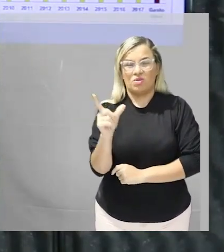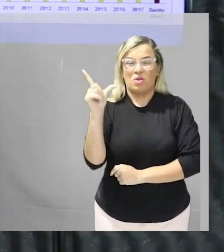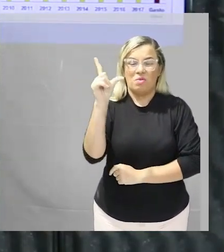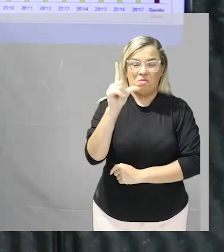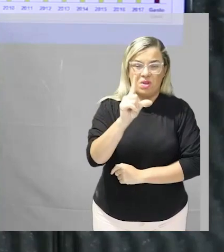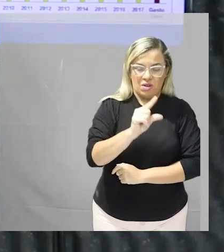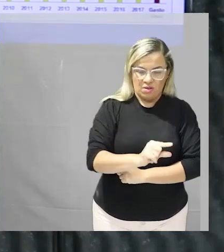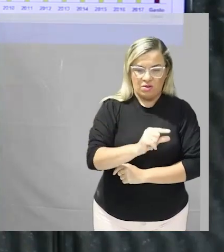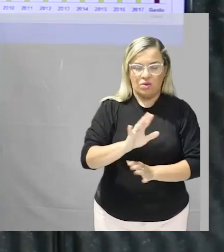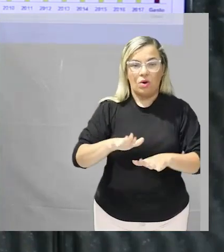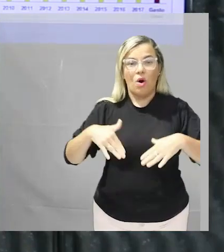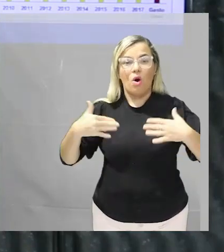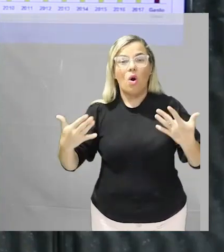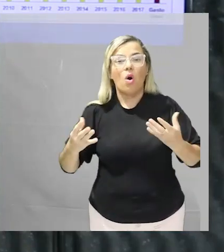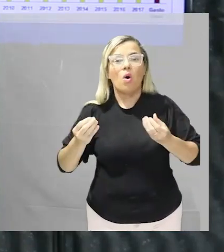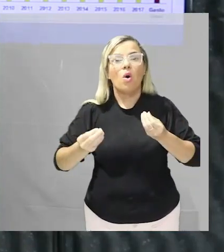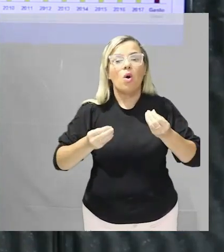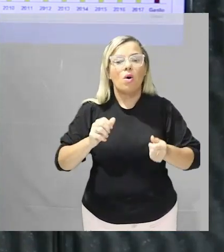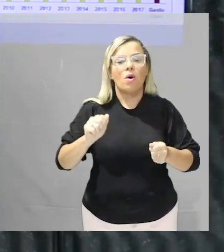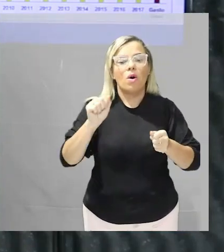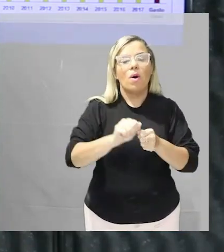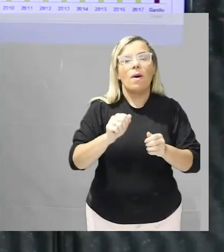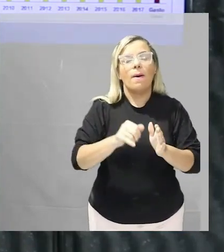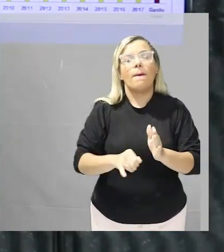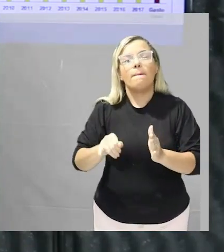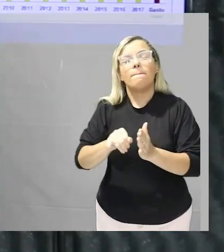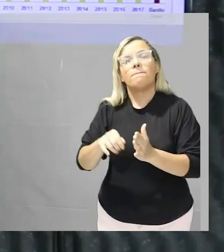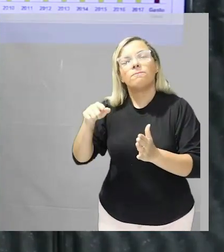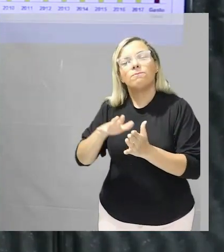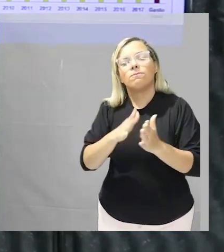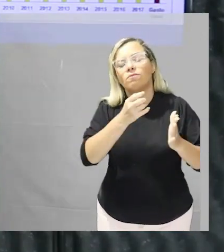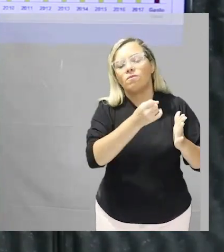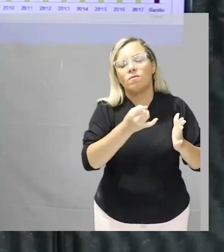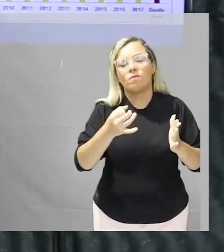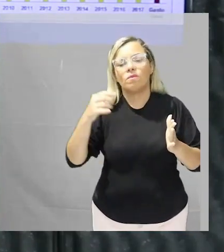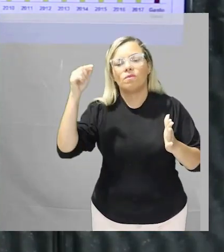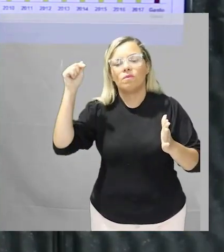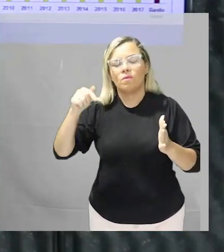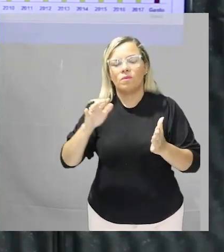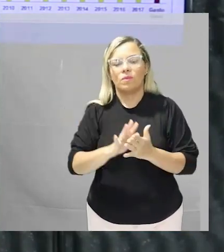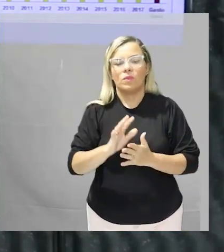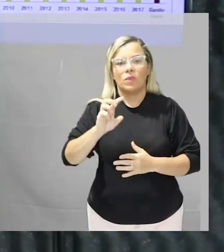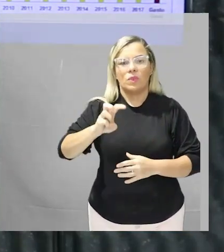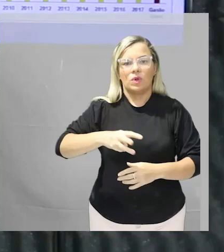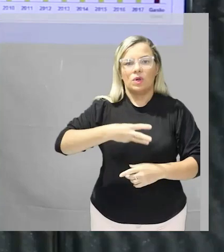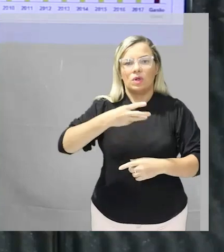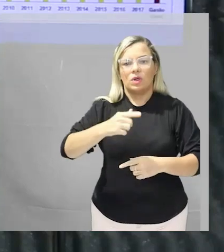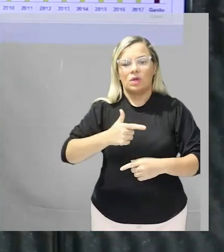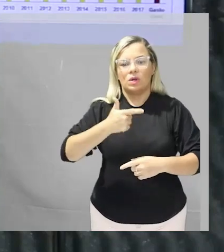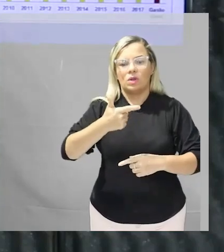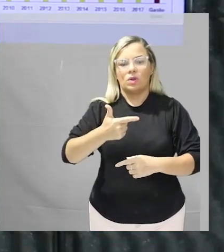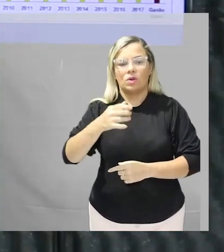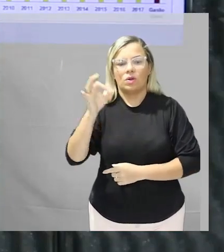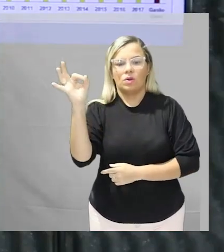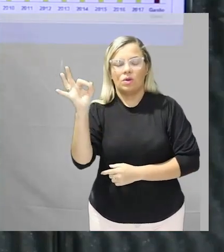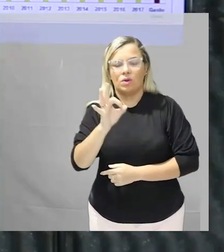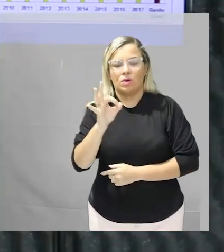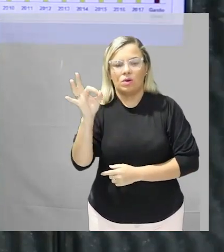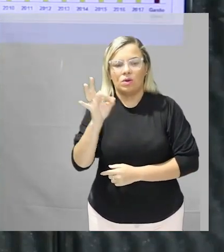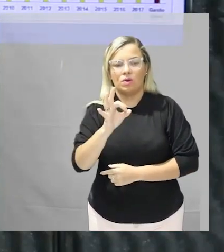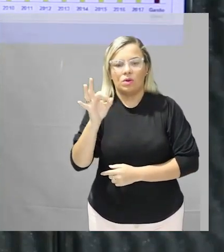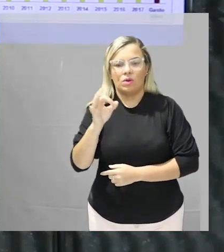nós vamos exatamente identificar Quanto é 32% de